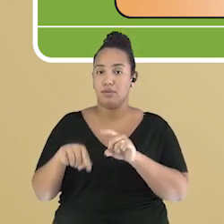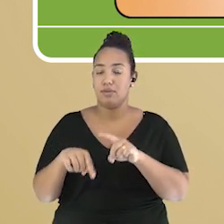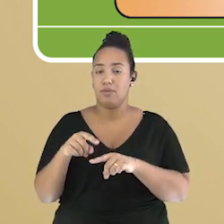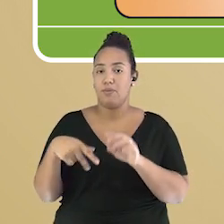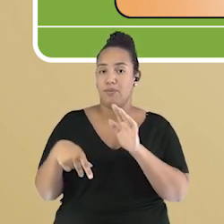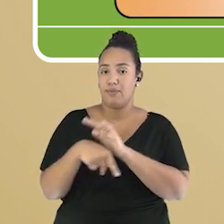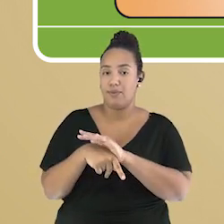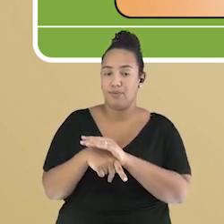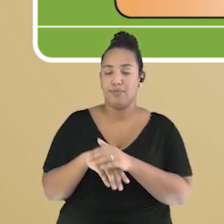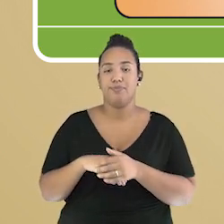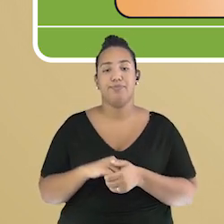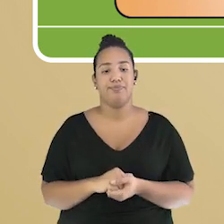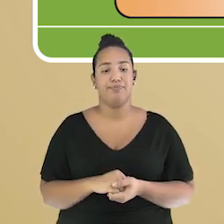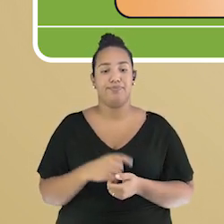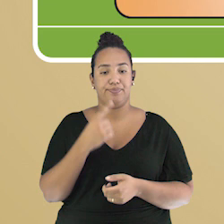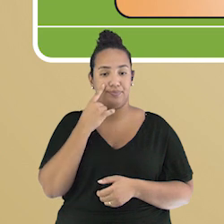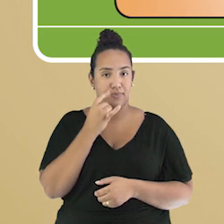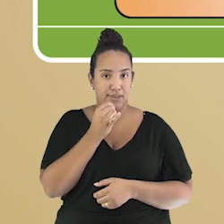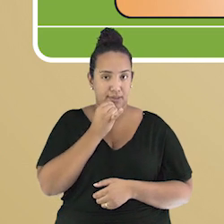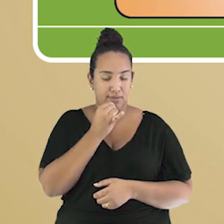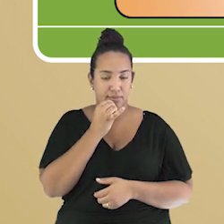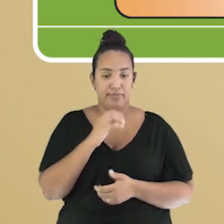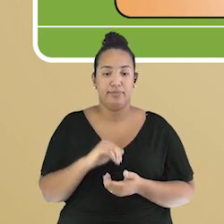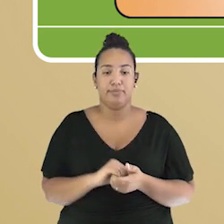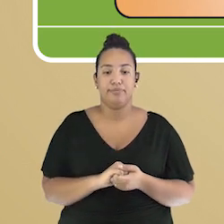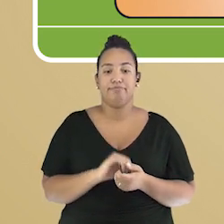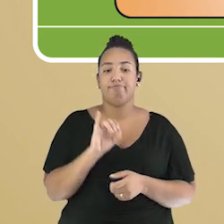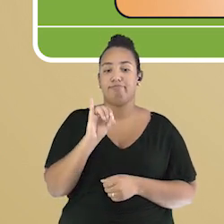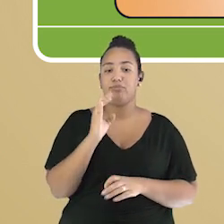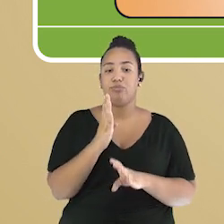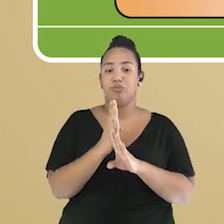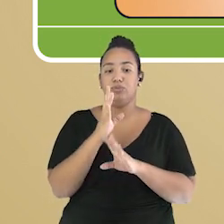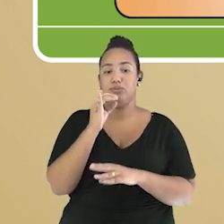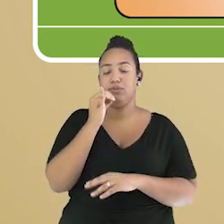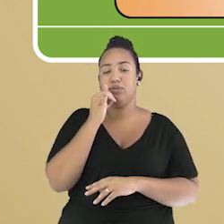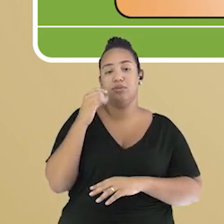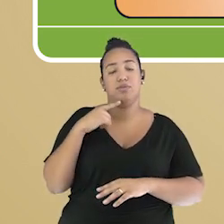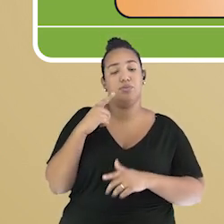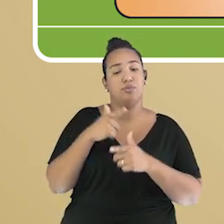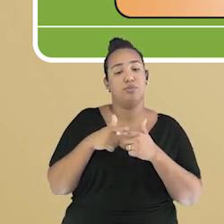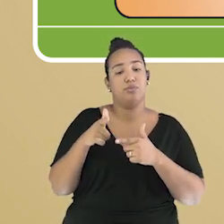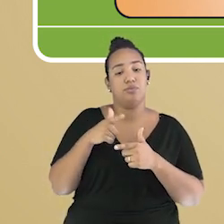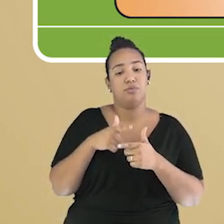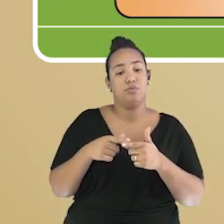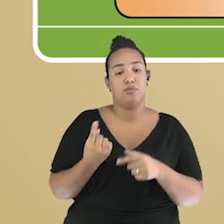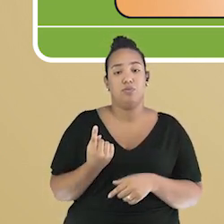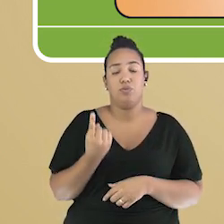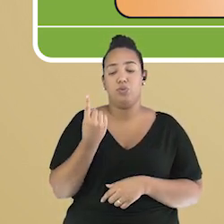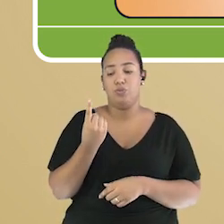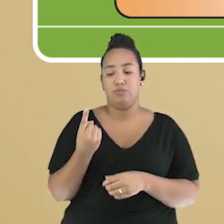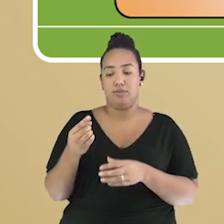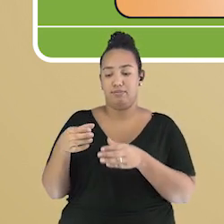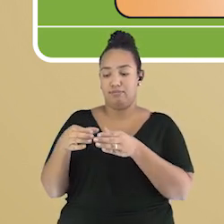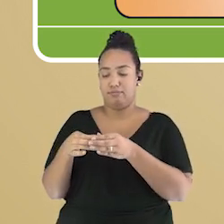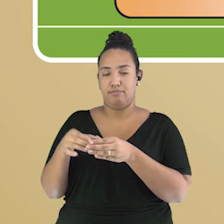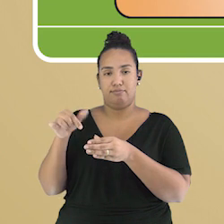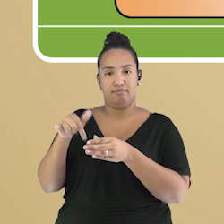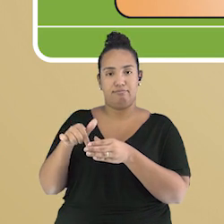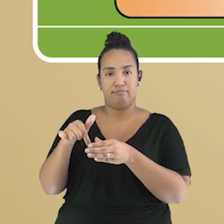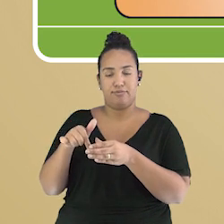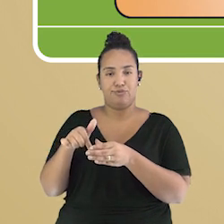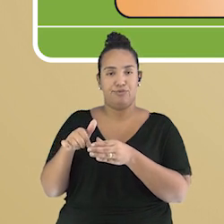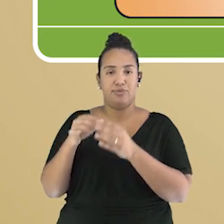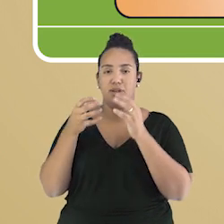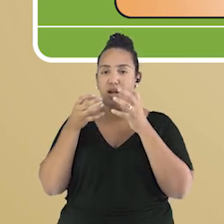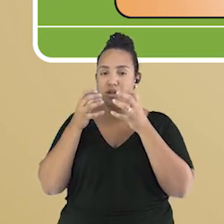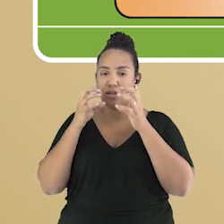determinado lote. Por exemplo, se for descoberto que houve um problema em uma das latas de uma ervilha, feitas